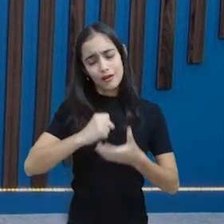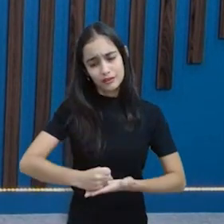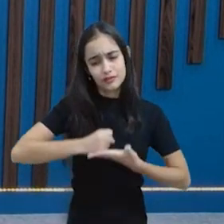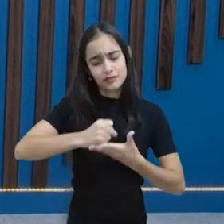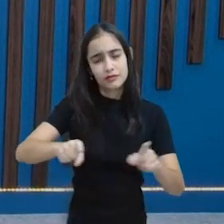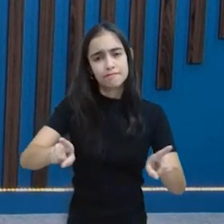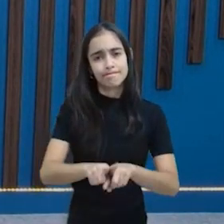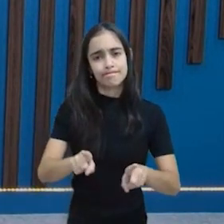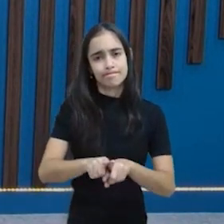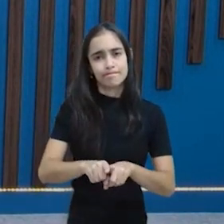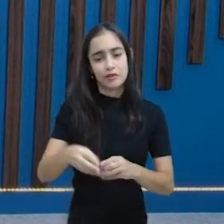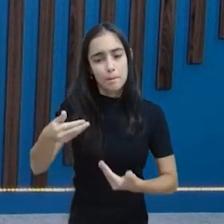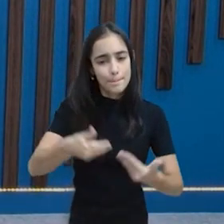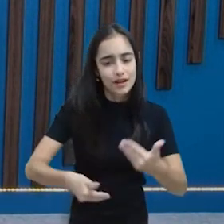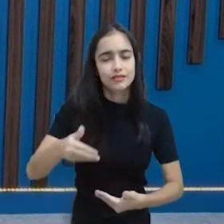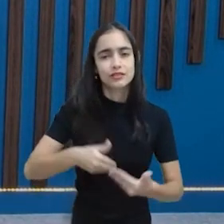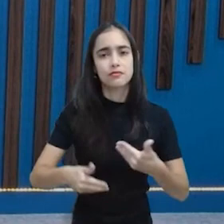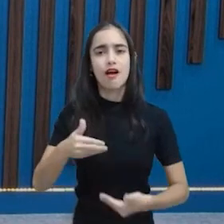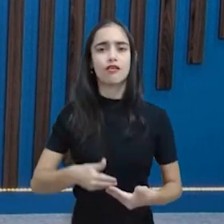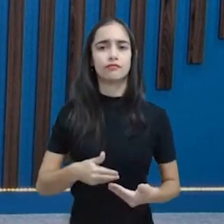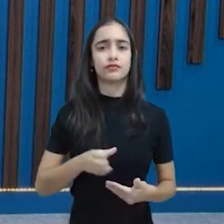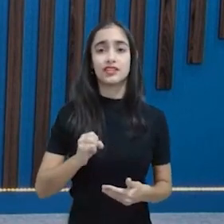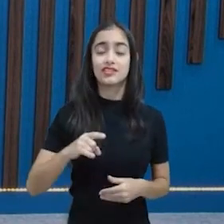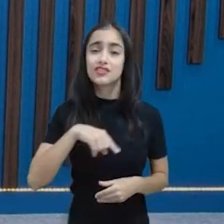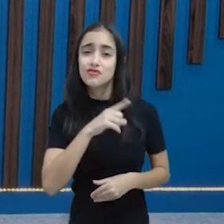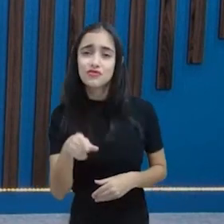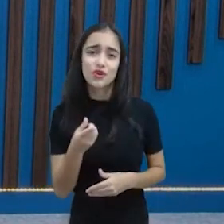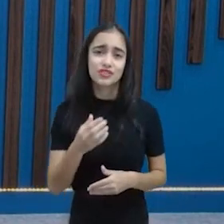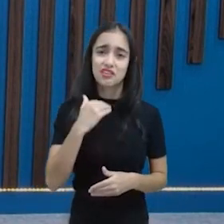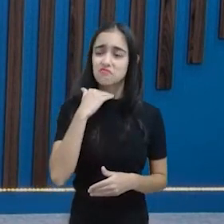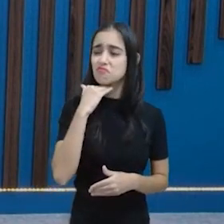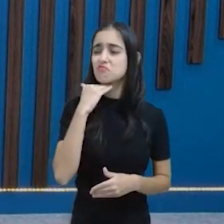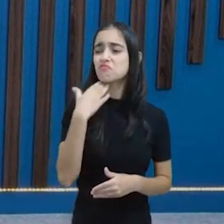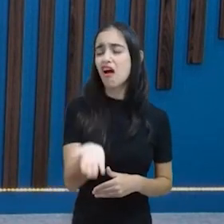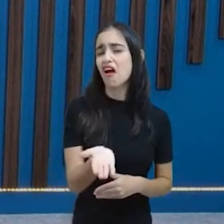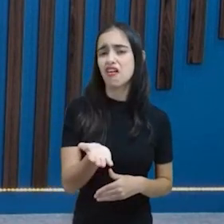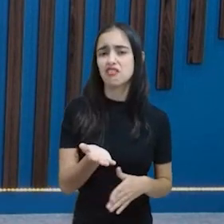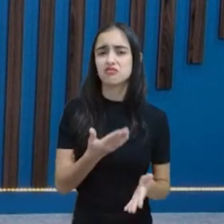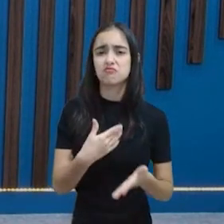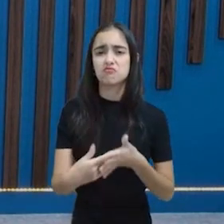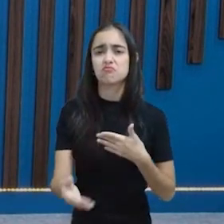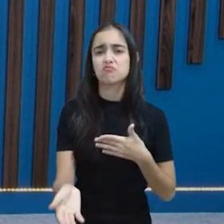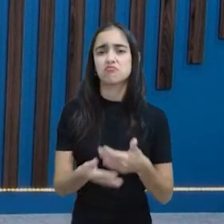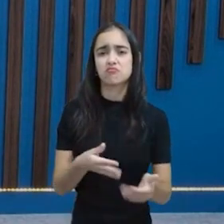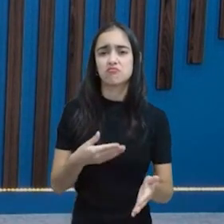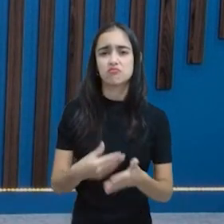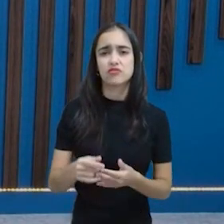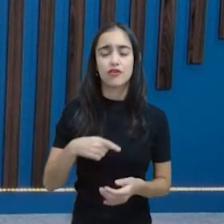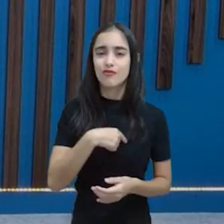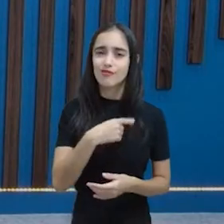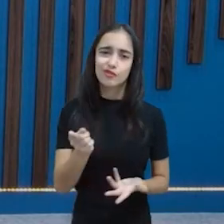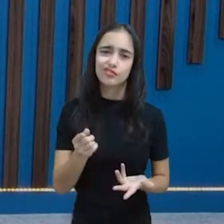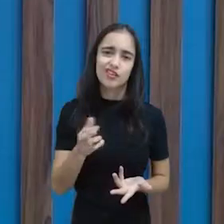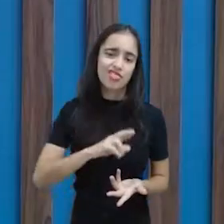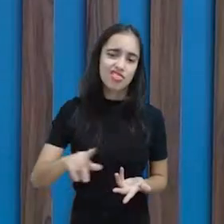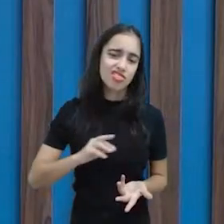isso, você acaba sendo apenas um habitante, você não segue na luta, né, em relação a essas questões. E